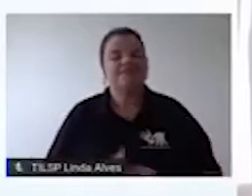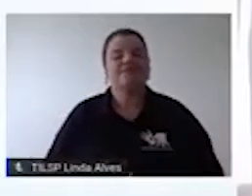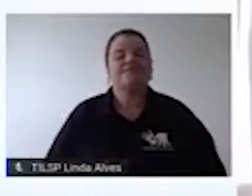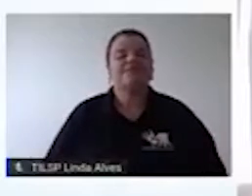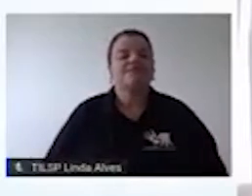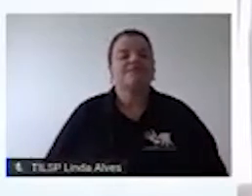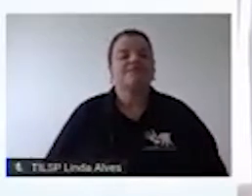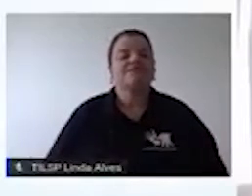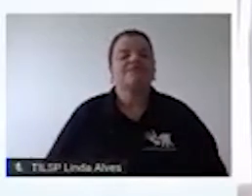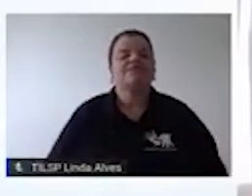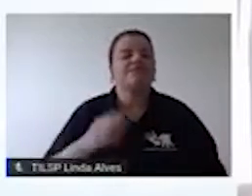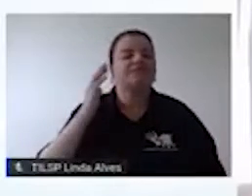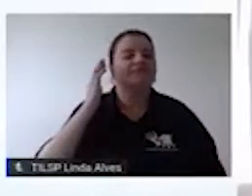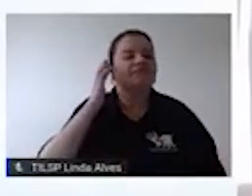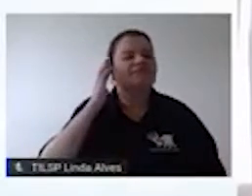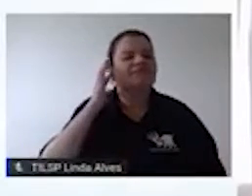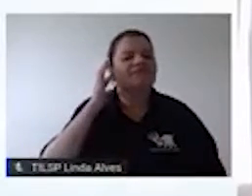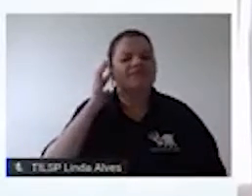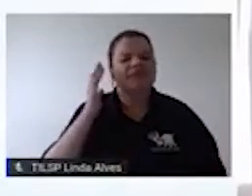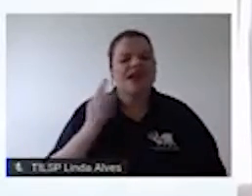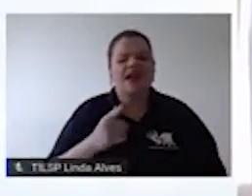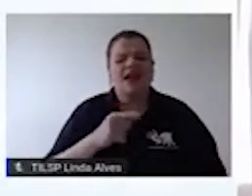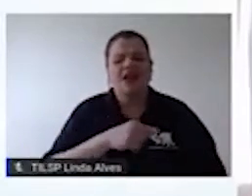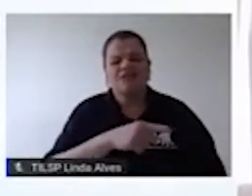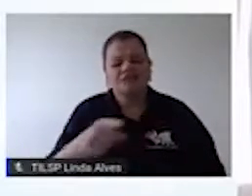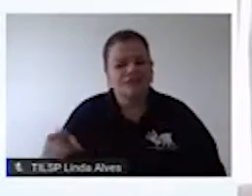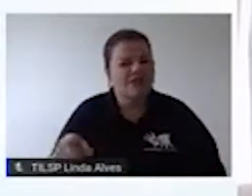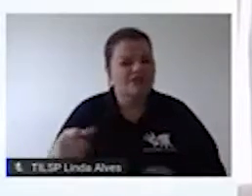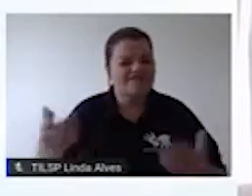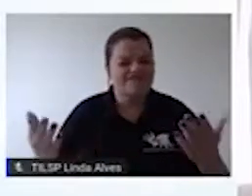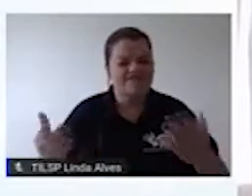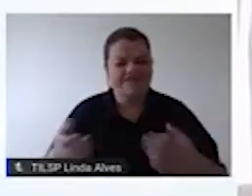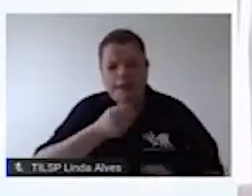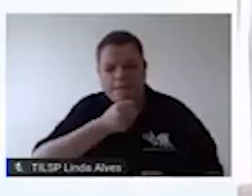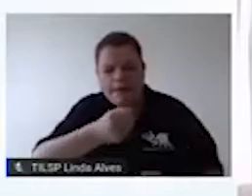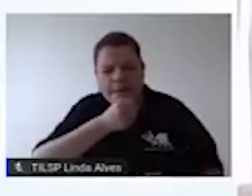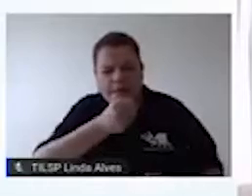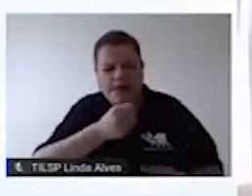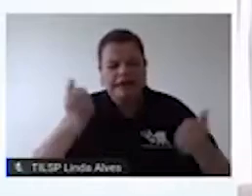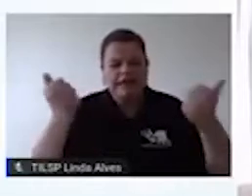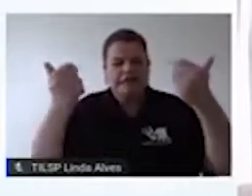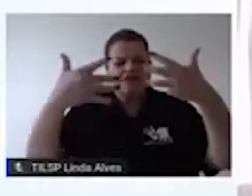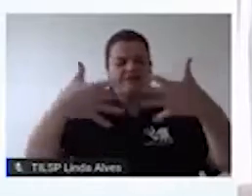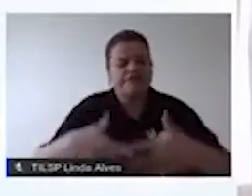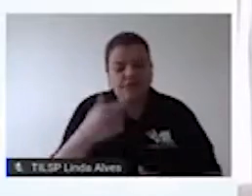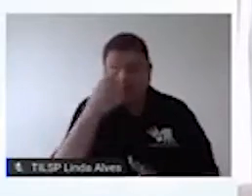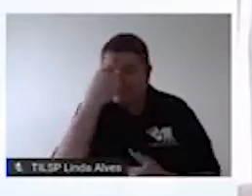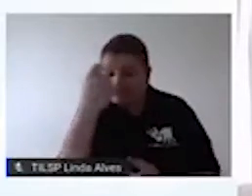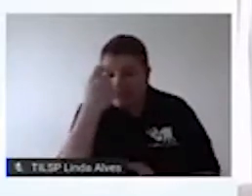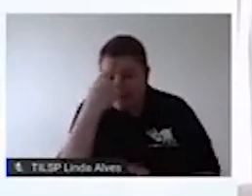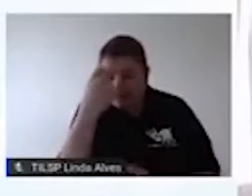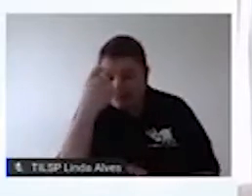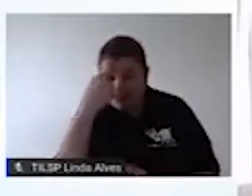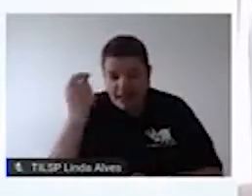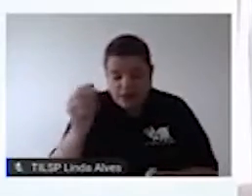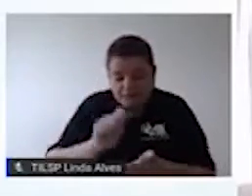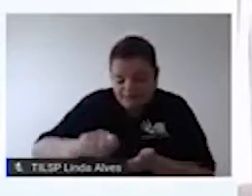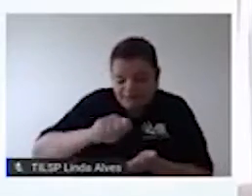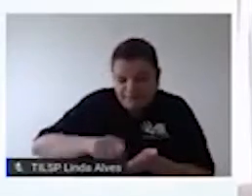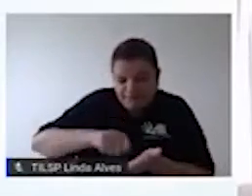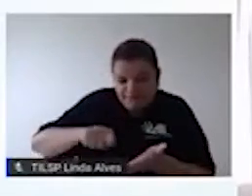acredite que, assim, foi esse espaço que a gente conseguiu aqui agora, assim, você trouxe muitas ideias, e porque a gente não sabe